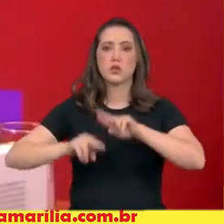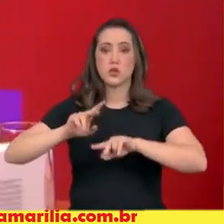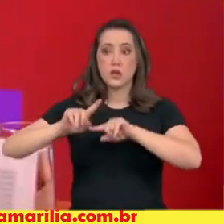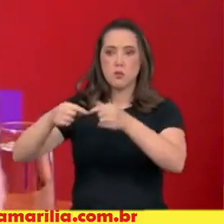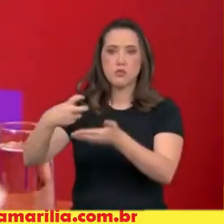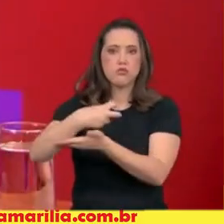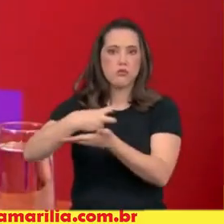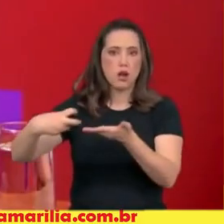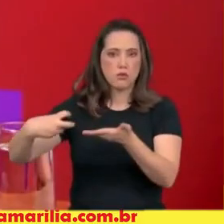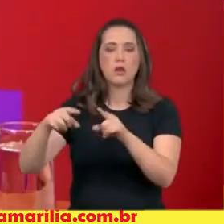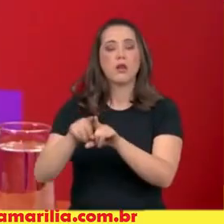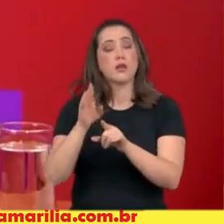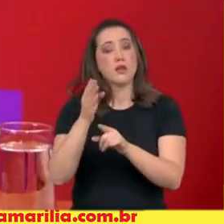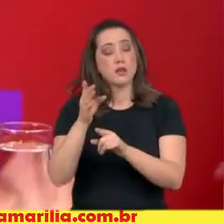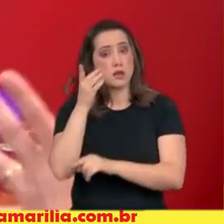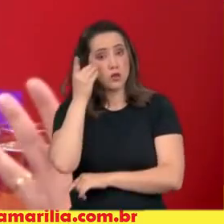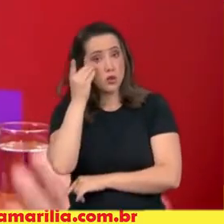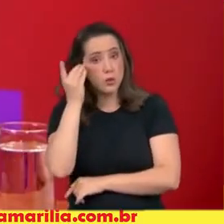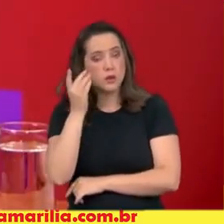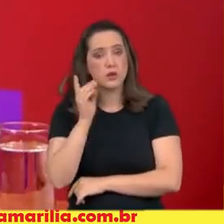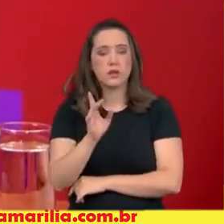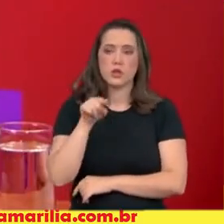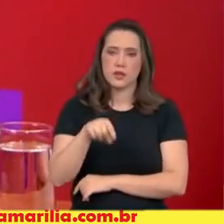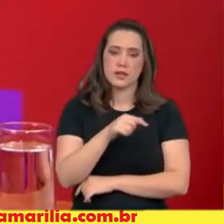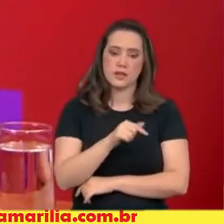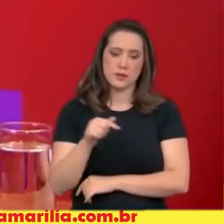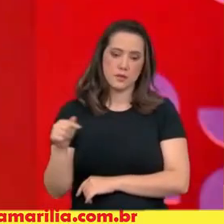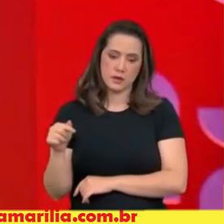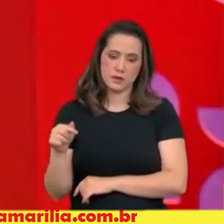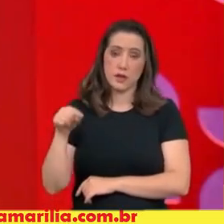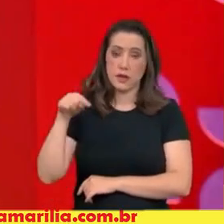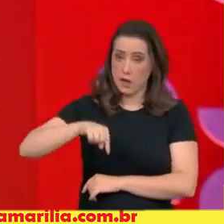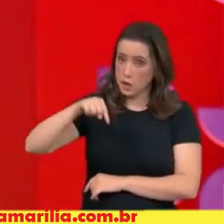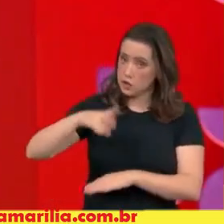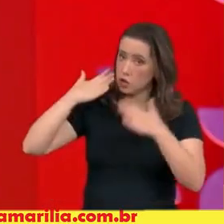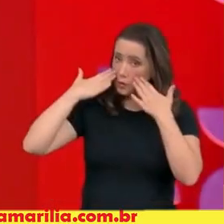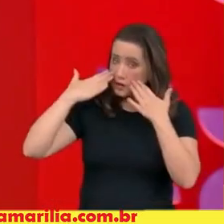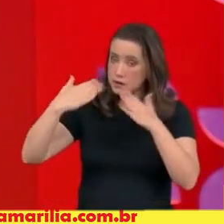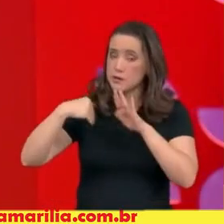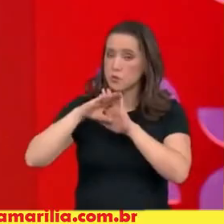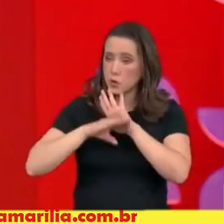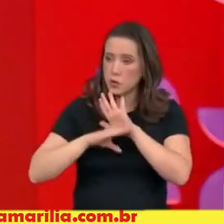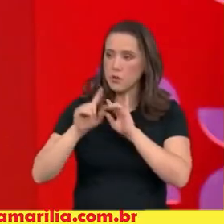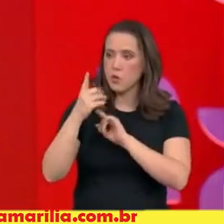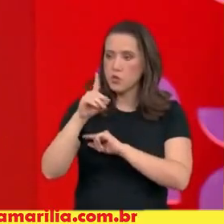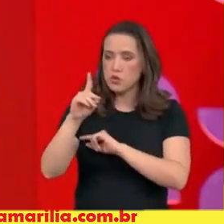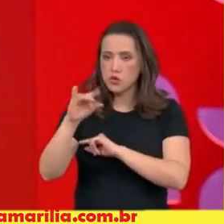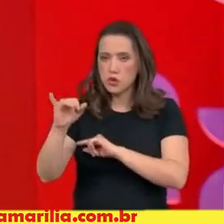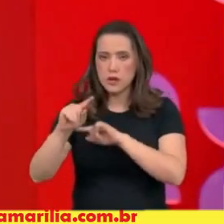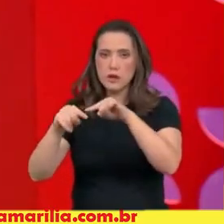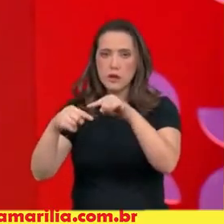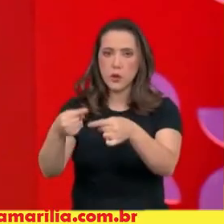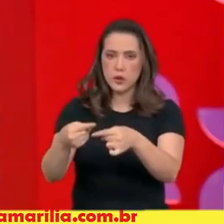Dilma. A gente está na semana, a gente está gravando, aliás, este programa, no dia posterior, isso